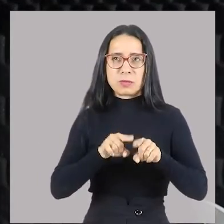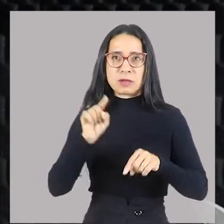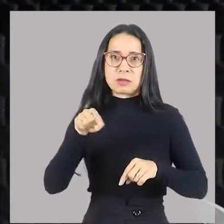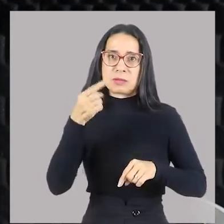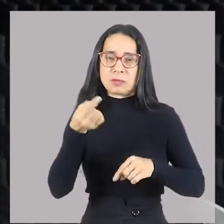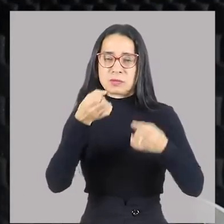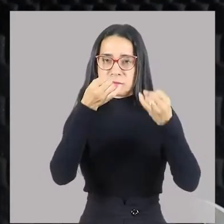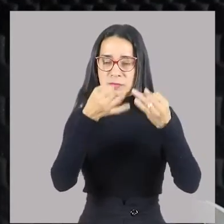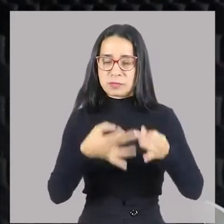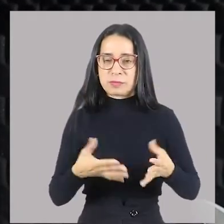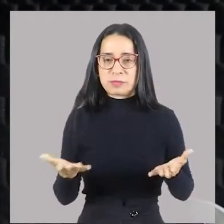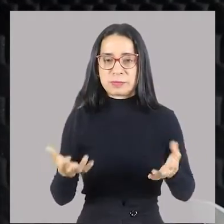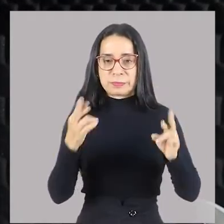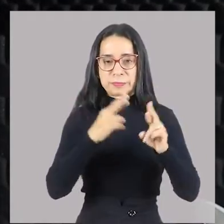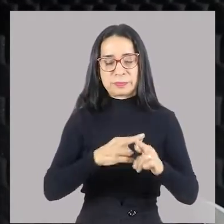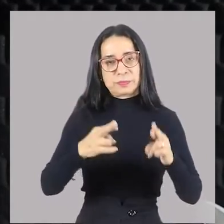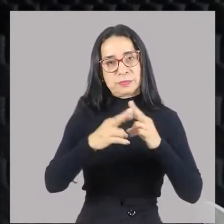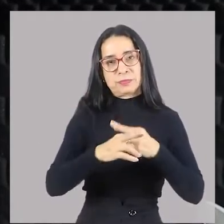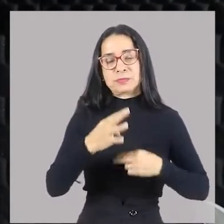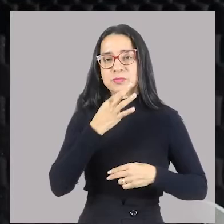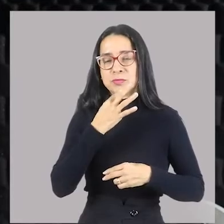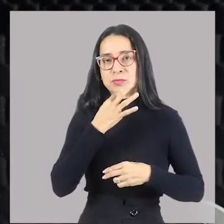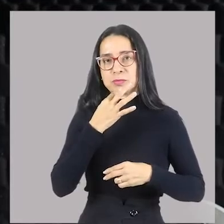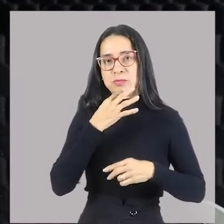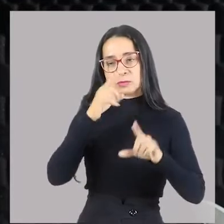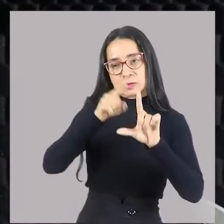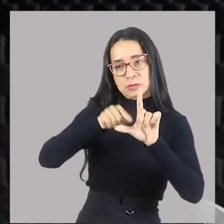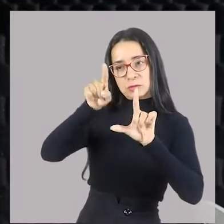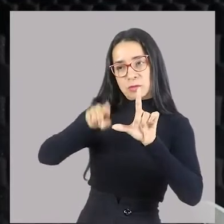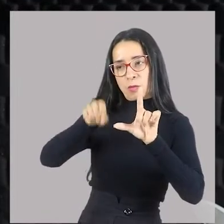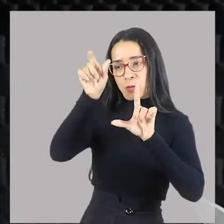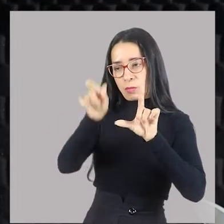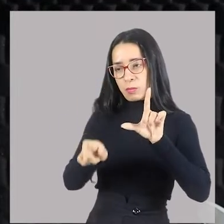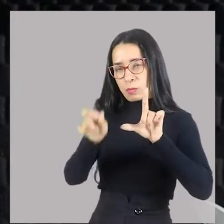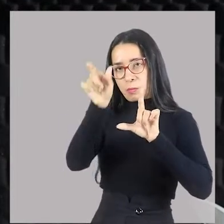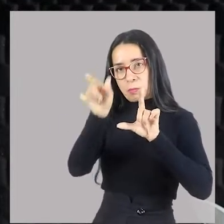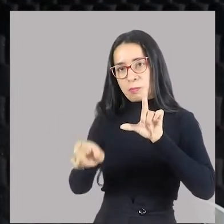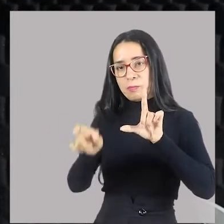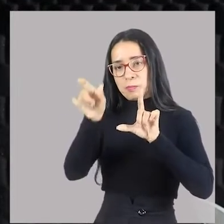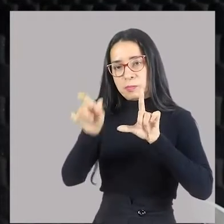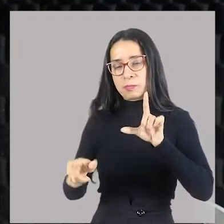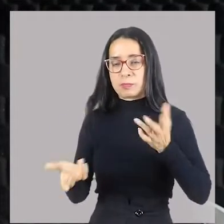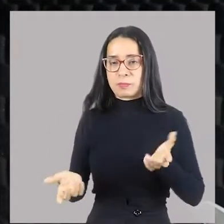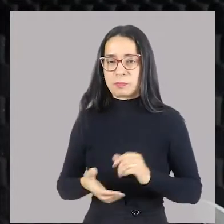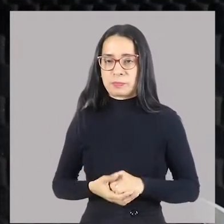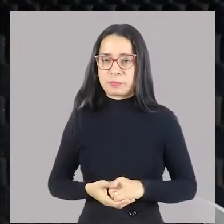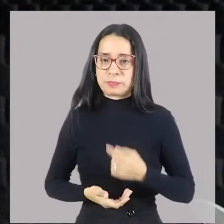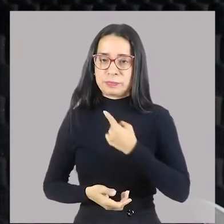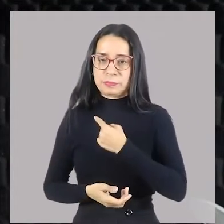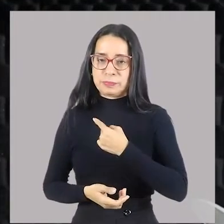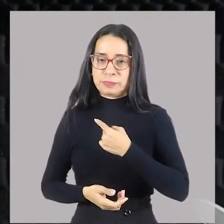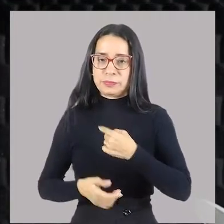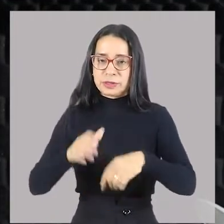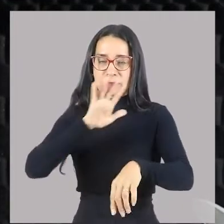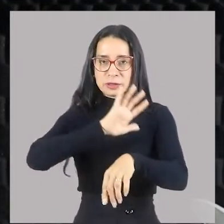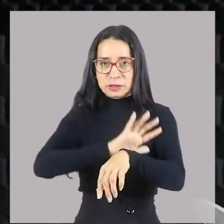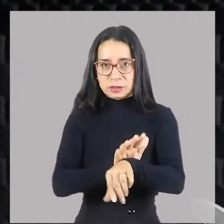abordar, mas isso relacionado ao conhecimento demográfico, racismo, intolerância e exclusão